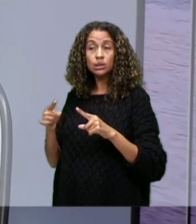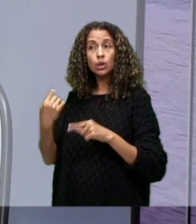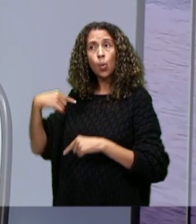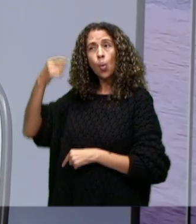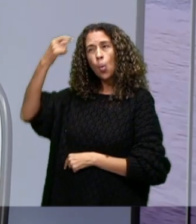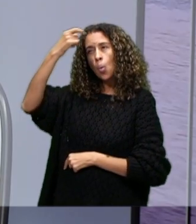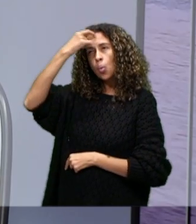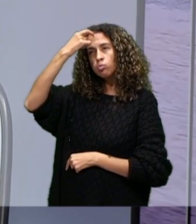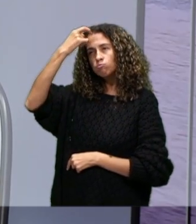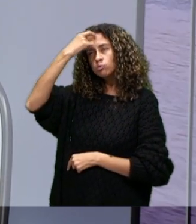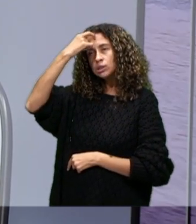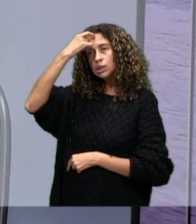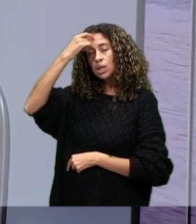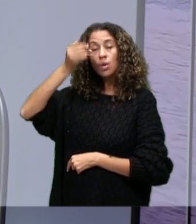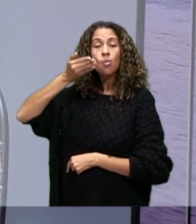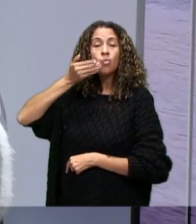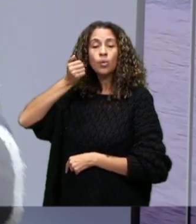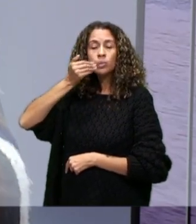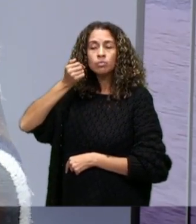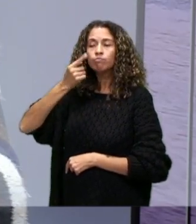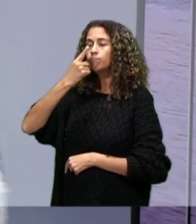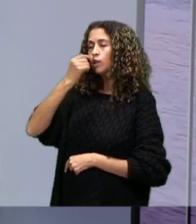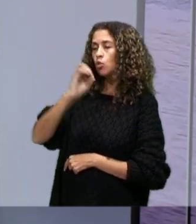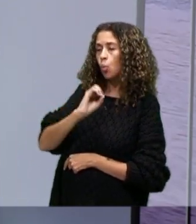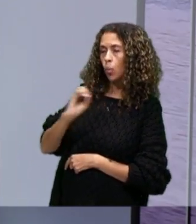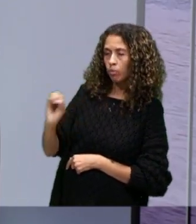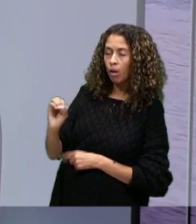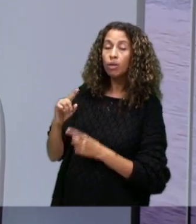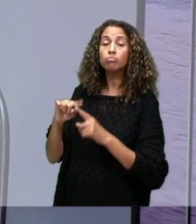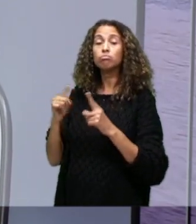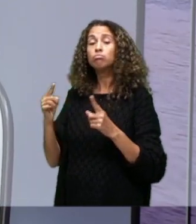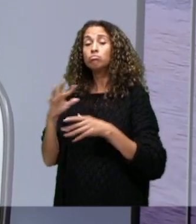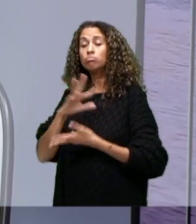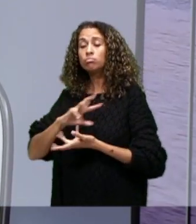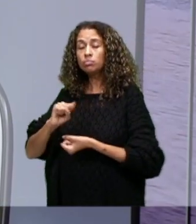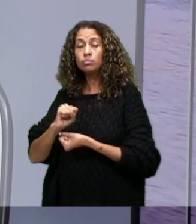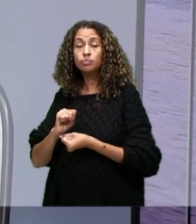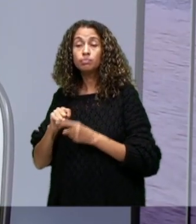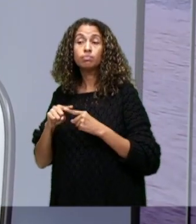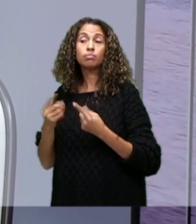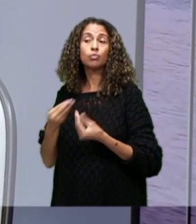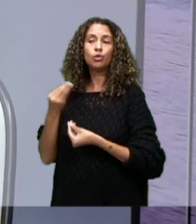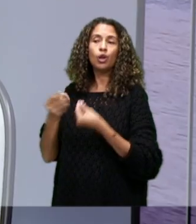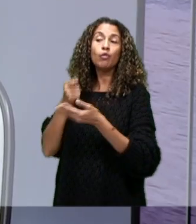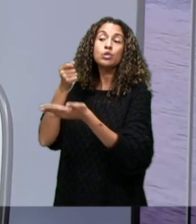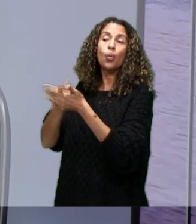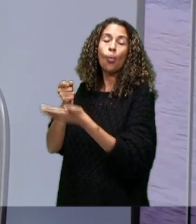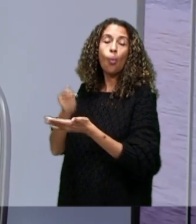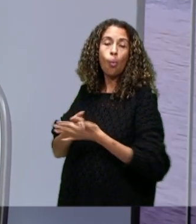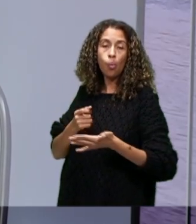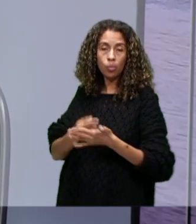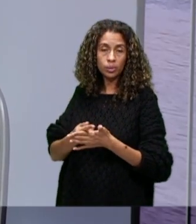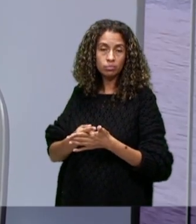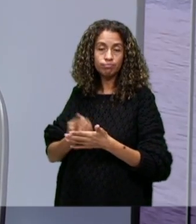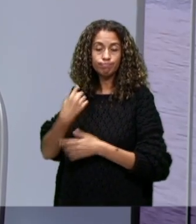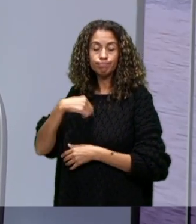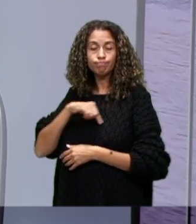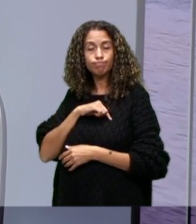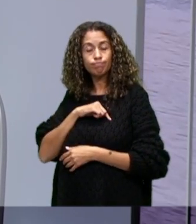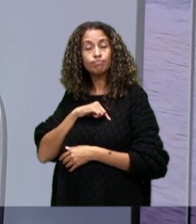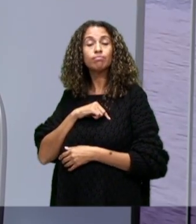consciente, né? A gente fala de lixo zero, fala de sustentabilidade. Como é que está essa questão do consumo consciente em relação